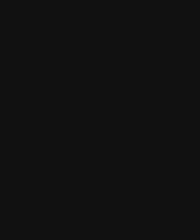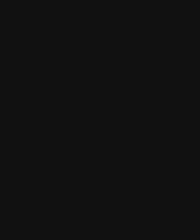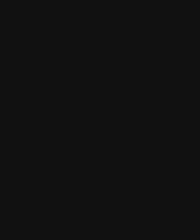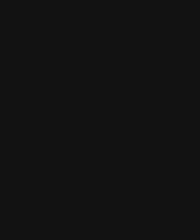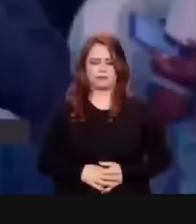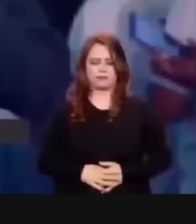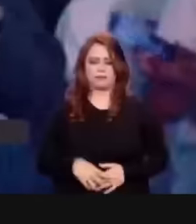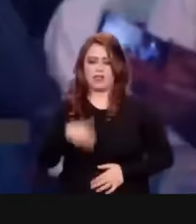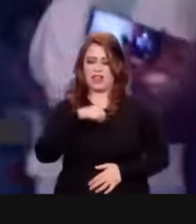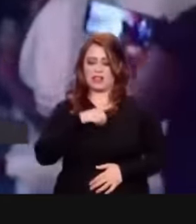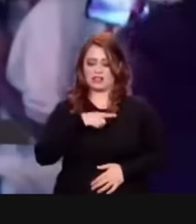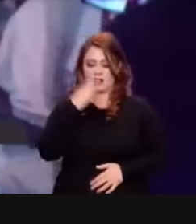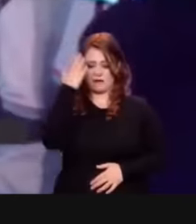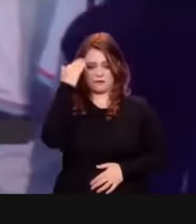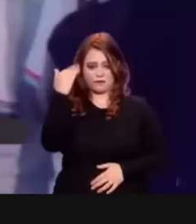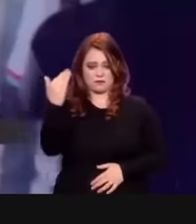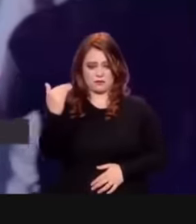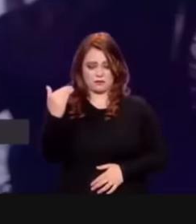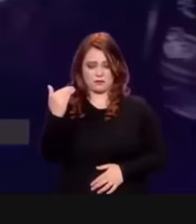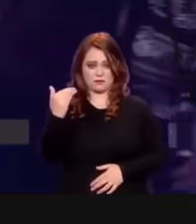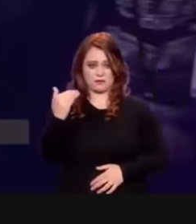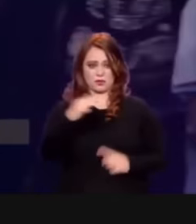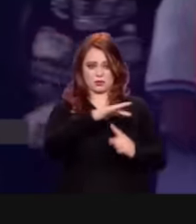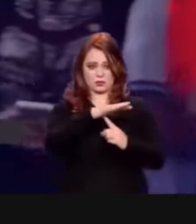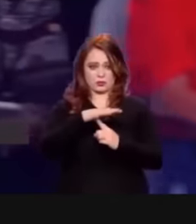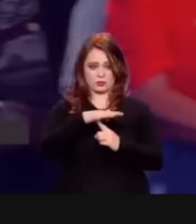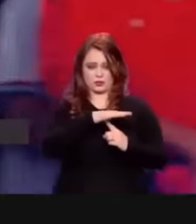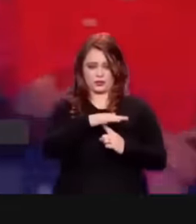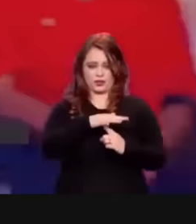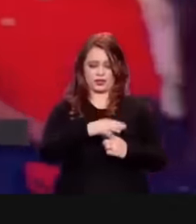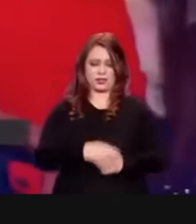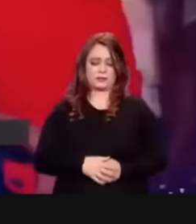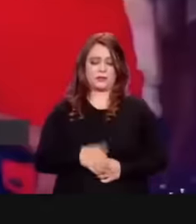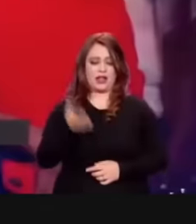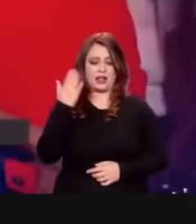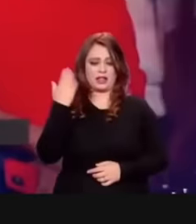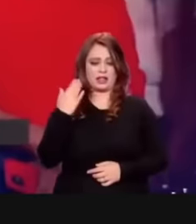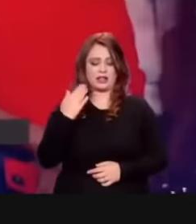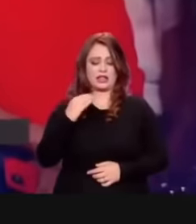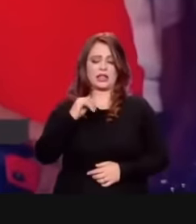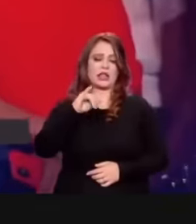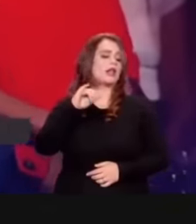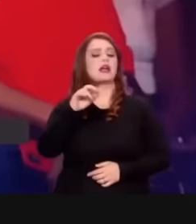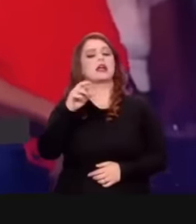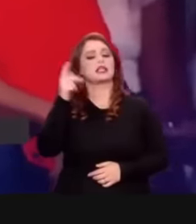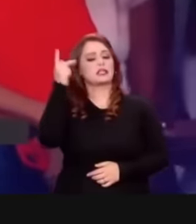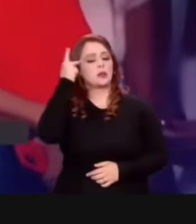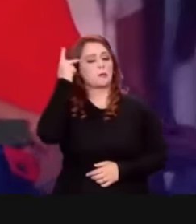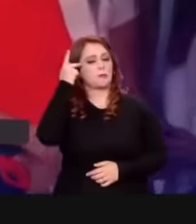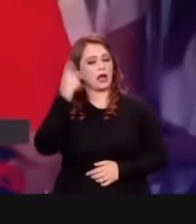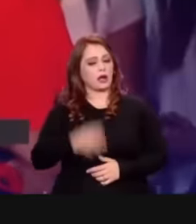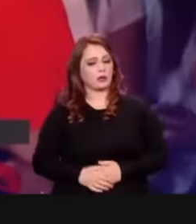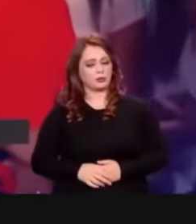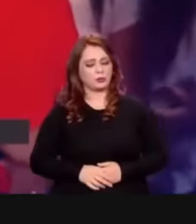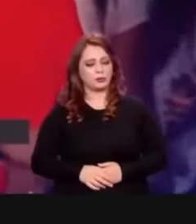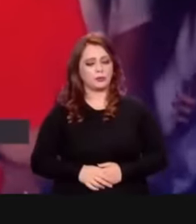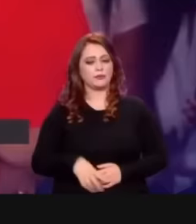aqui olha isso aqui da Agricultura lá em Ribeirão Preto que alguns